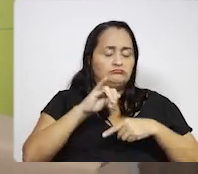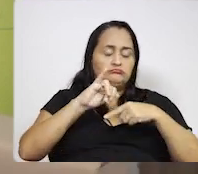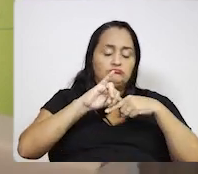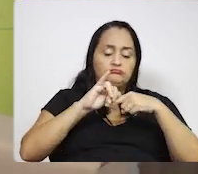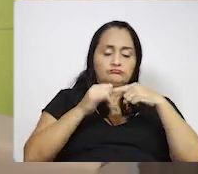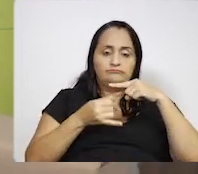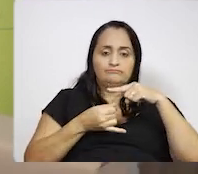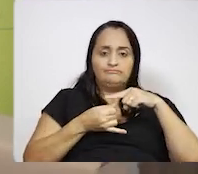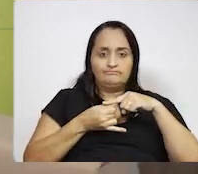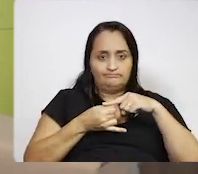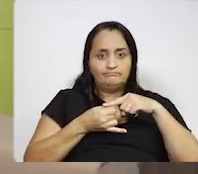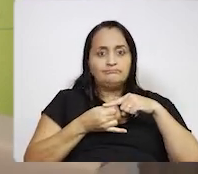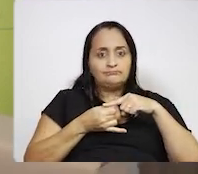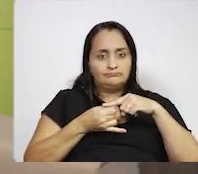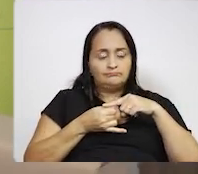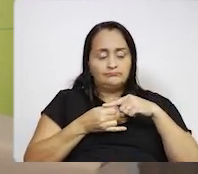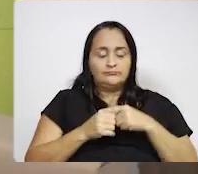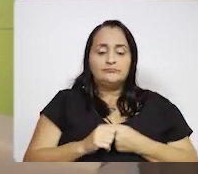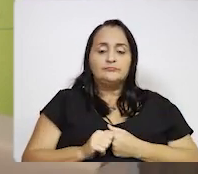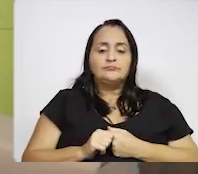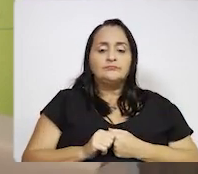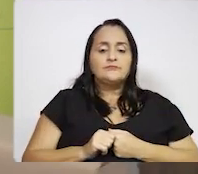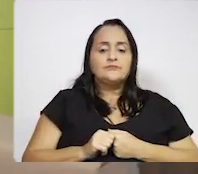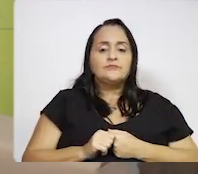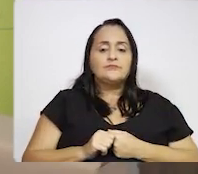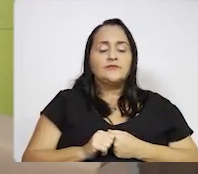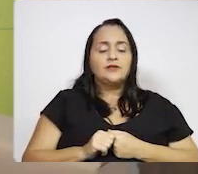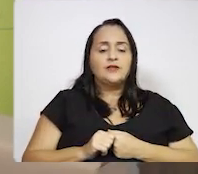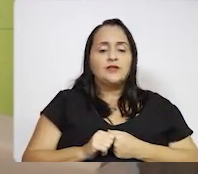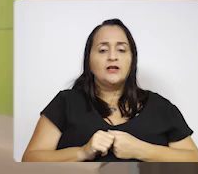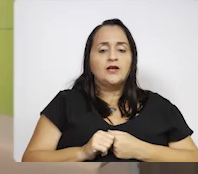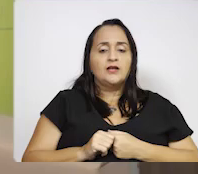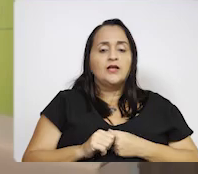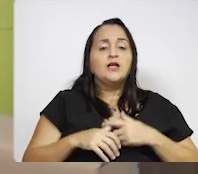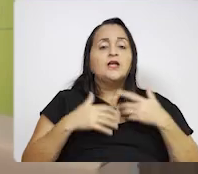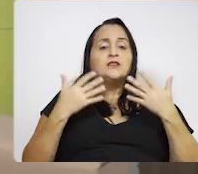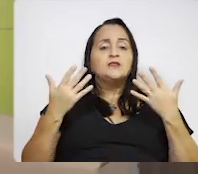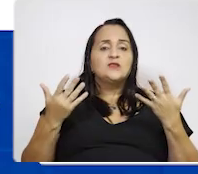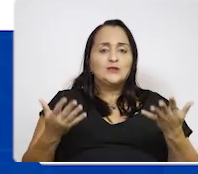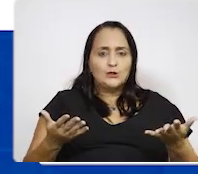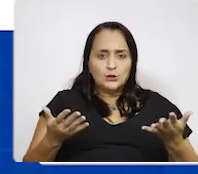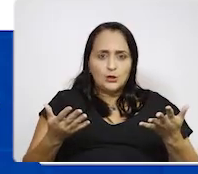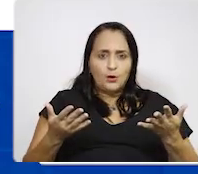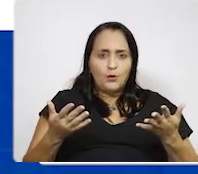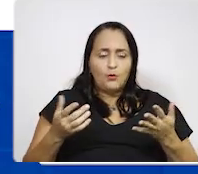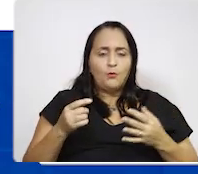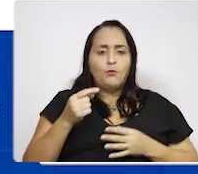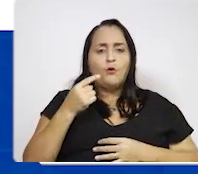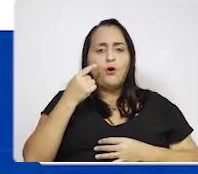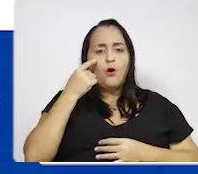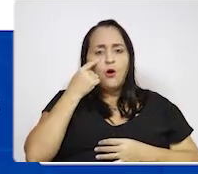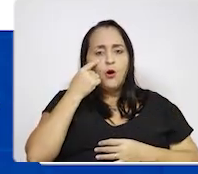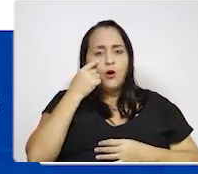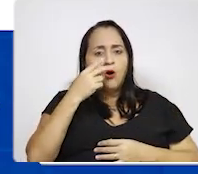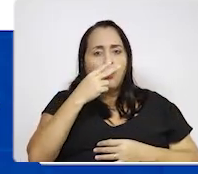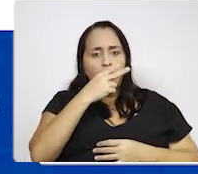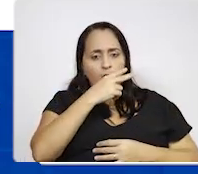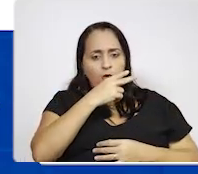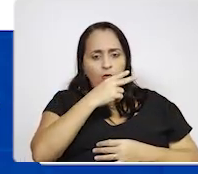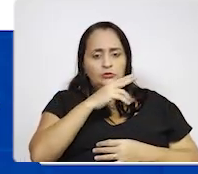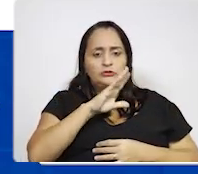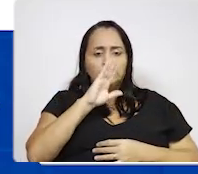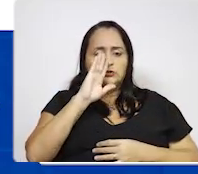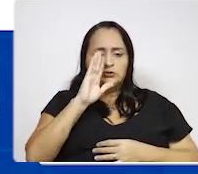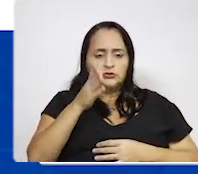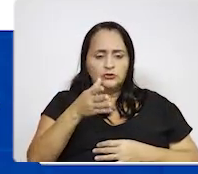exercendo a mesma relação sobre o denominador, nas duas frações. Então, olha aqui a minha fração. Eu tenho